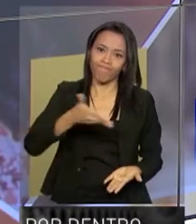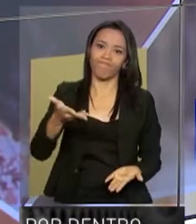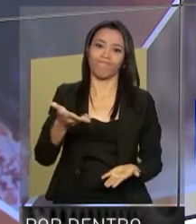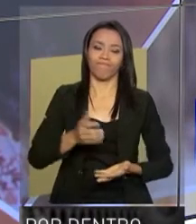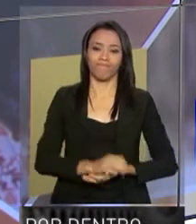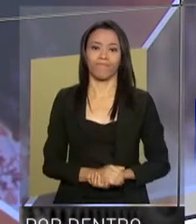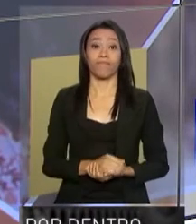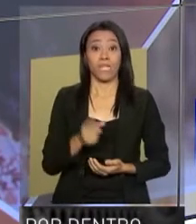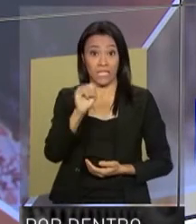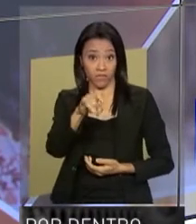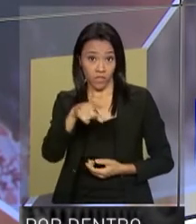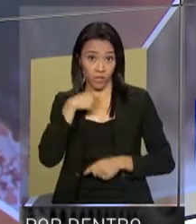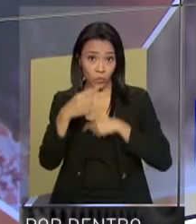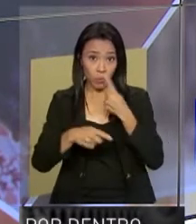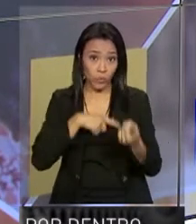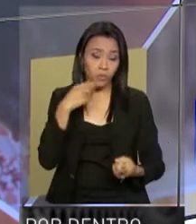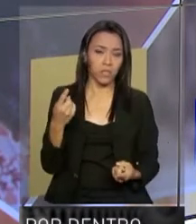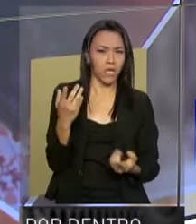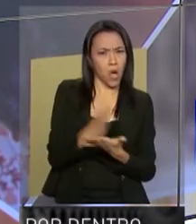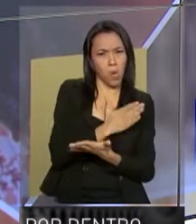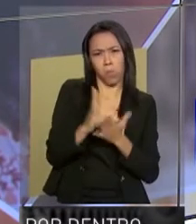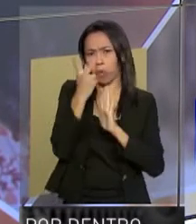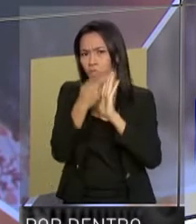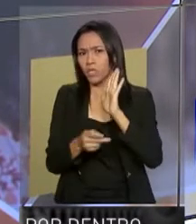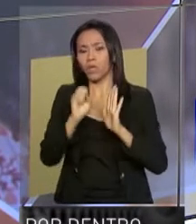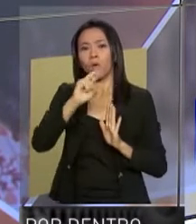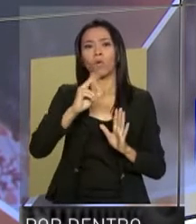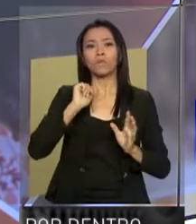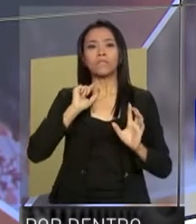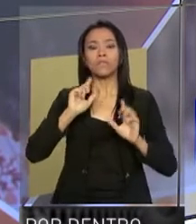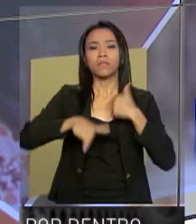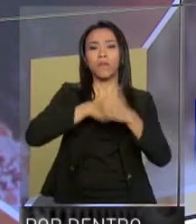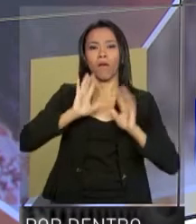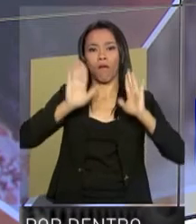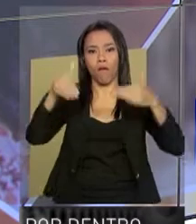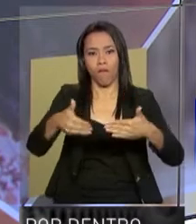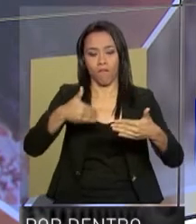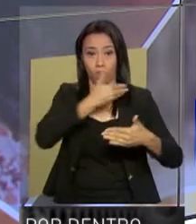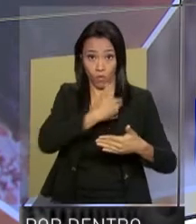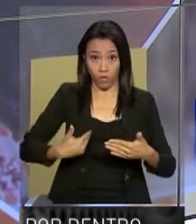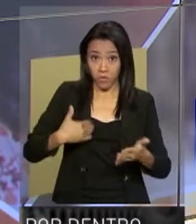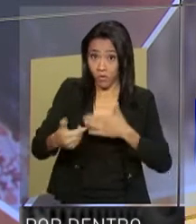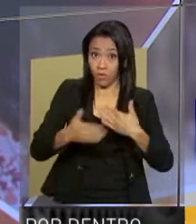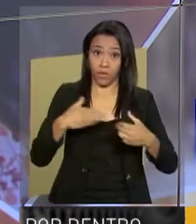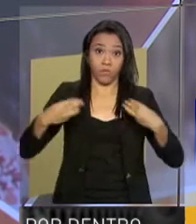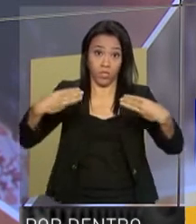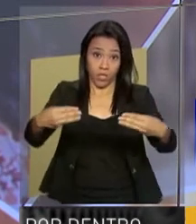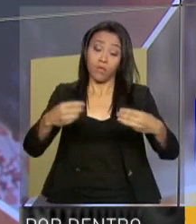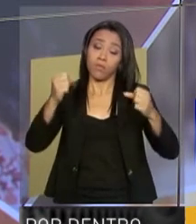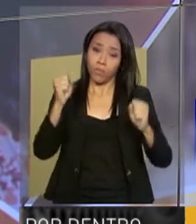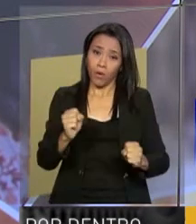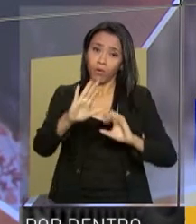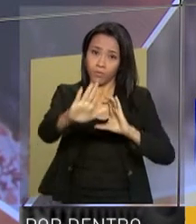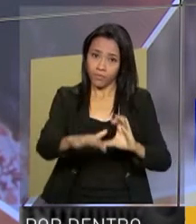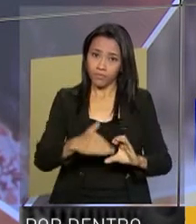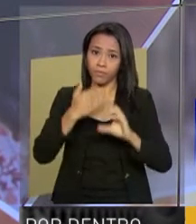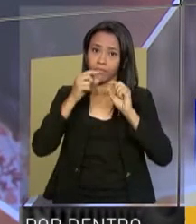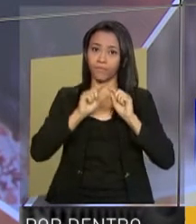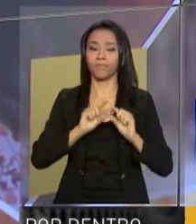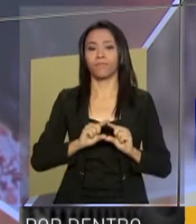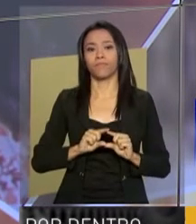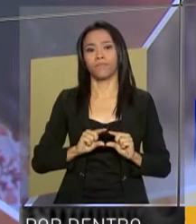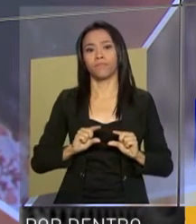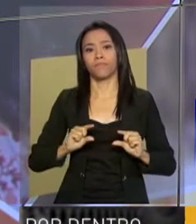se você tem dúvidas sobre algum projeto ou ação do governo de qualquer ministério escreva para por dentro do